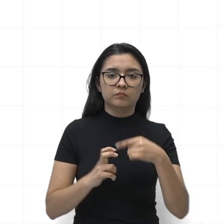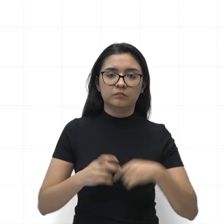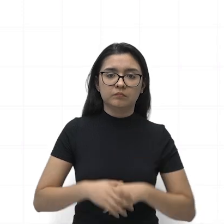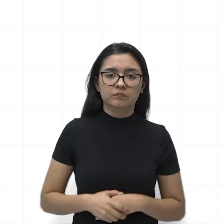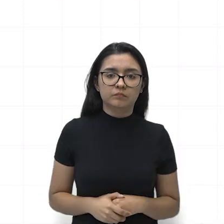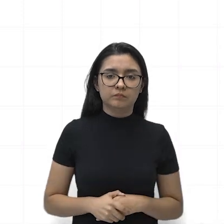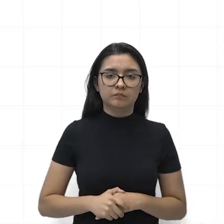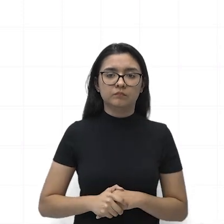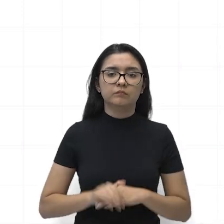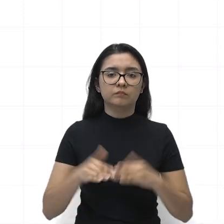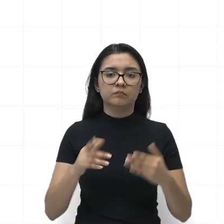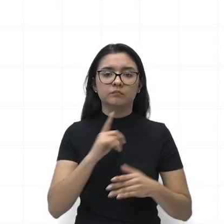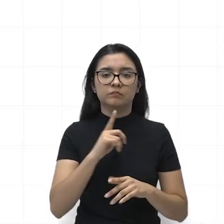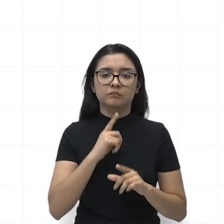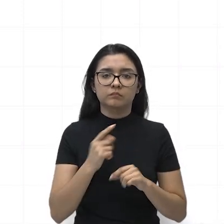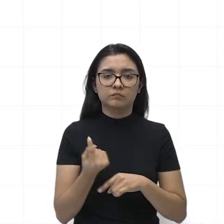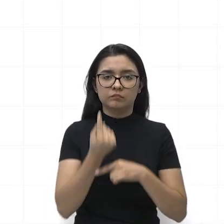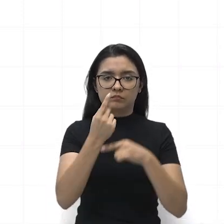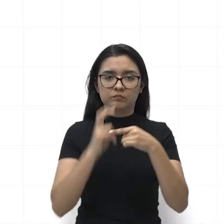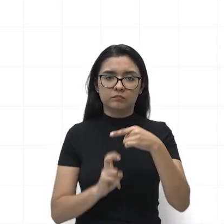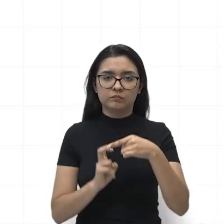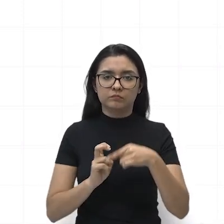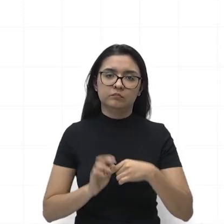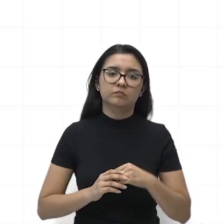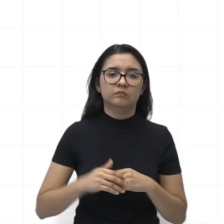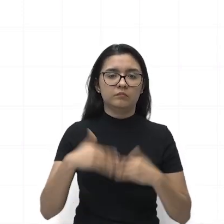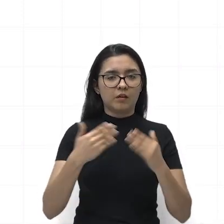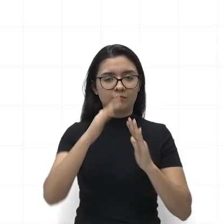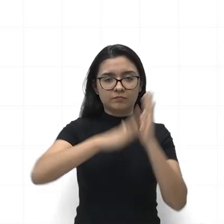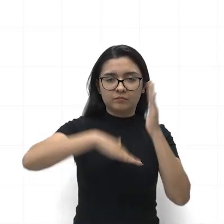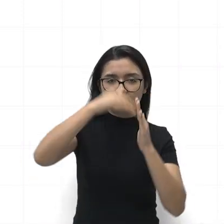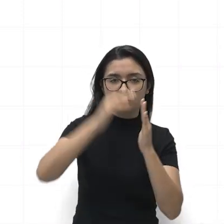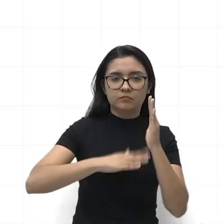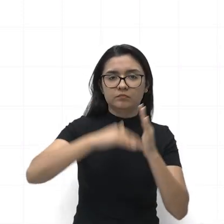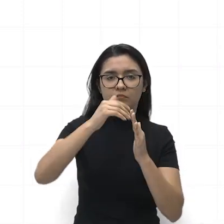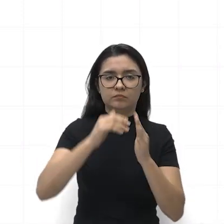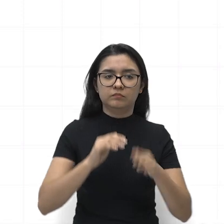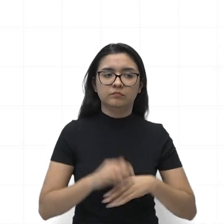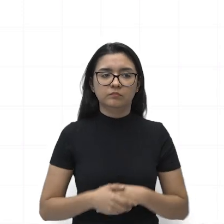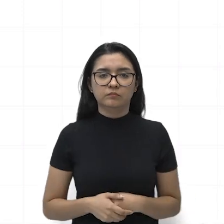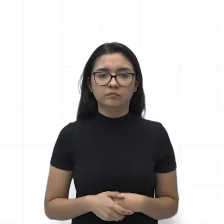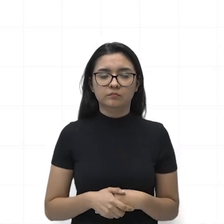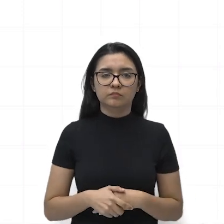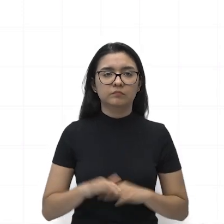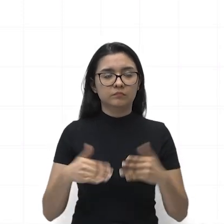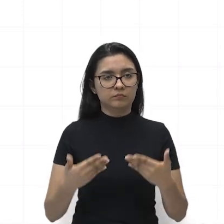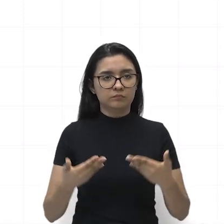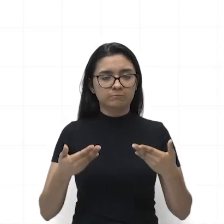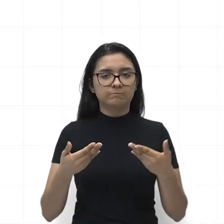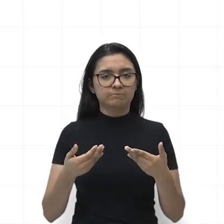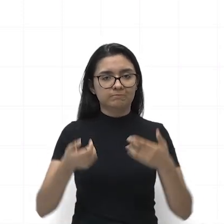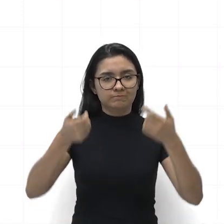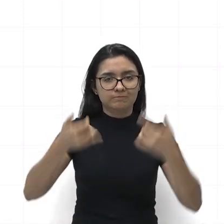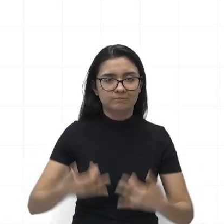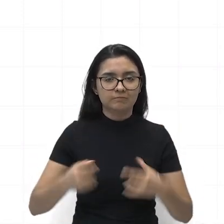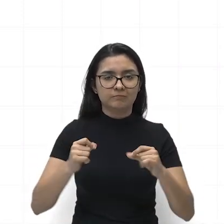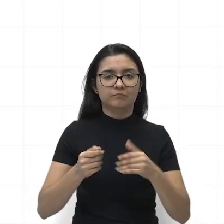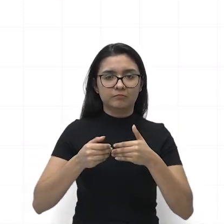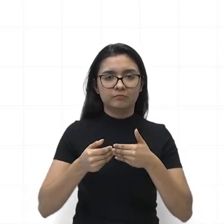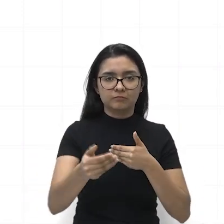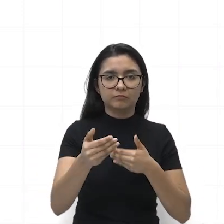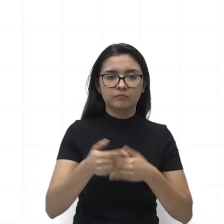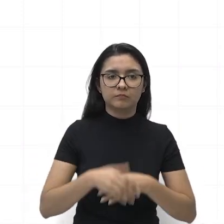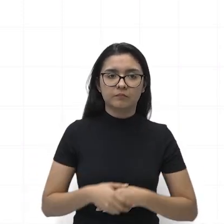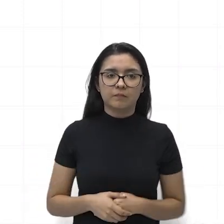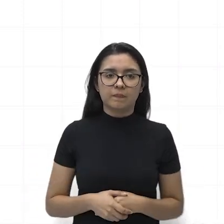trabalho realiza-se um quinto da obra, tá legal? Bom, dito isto, vamos continuar